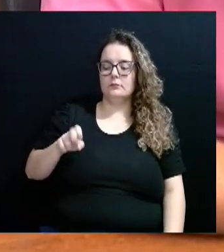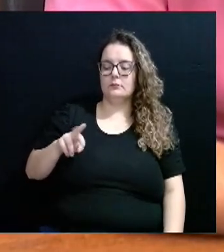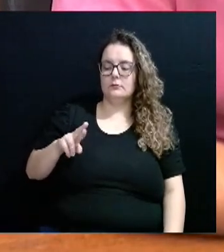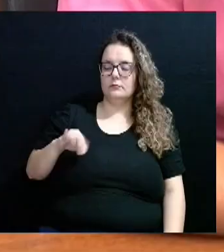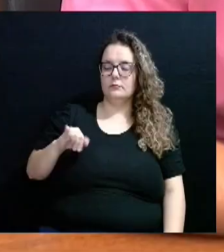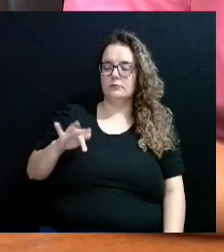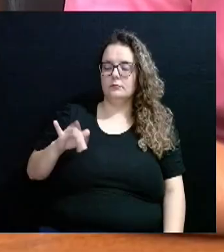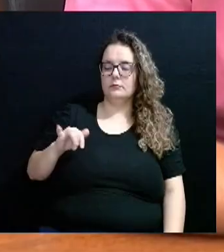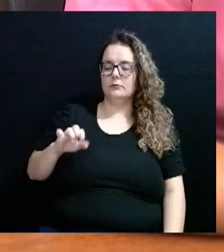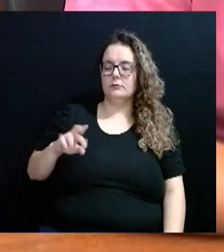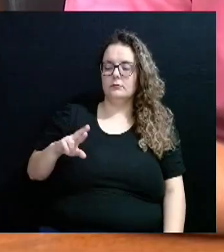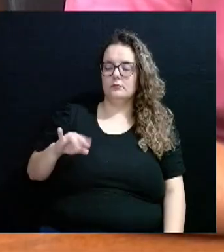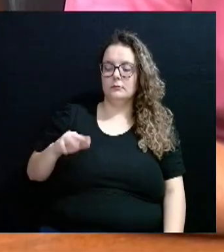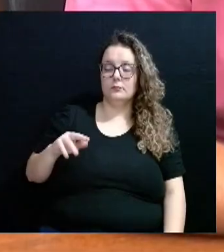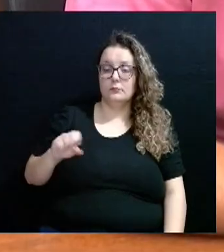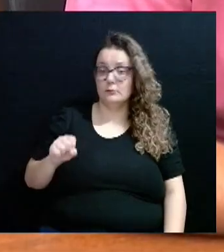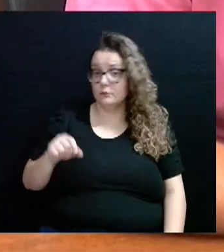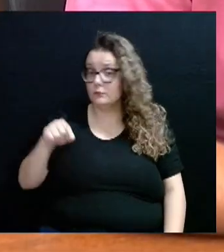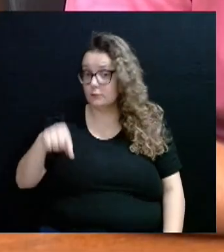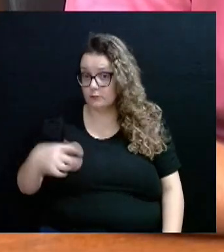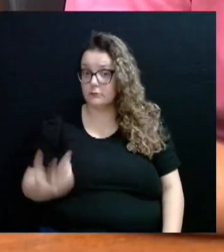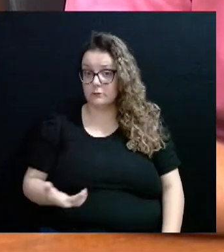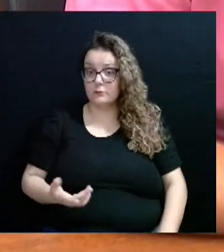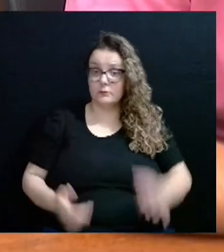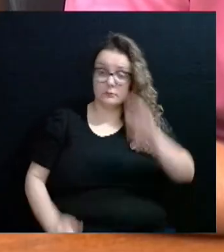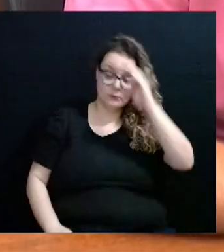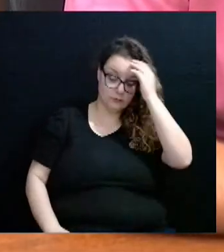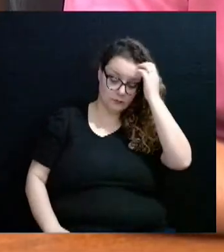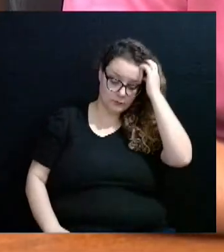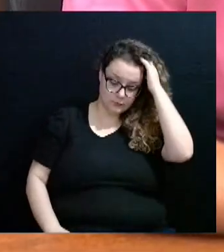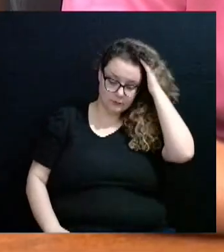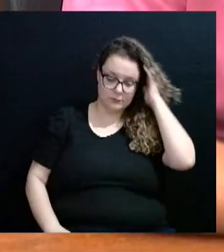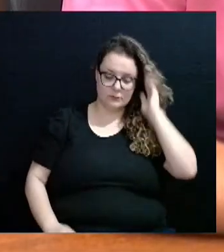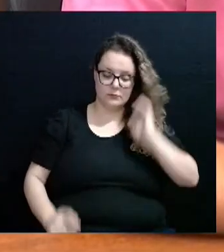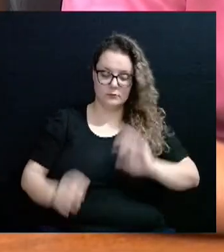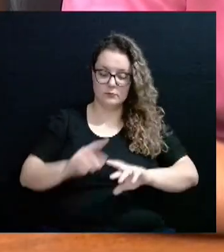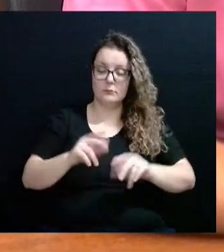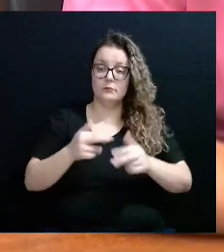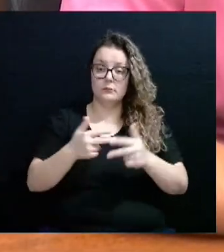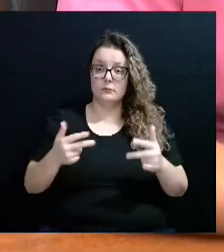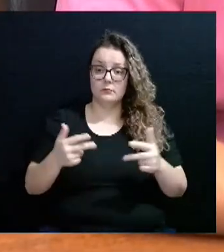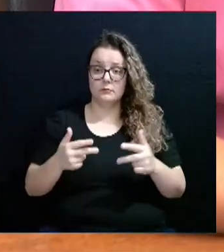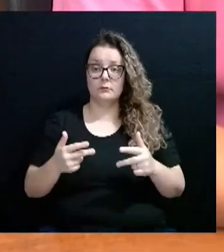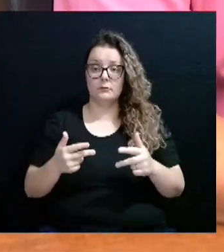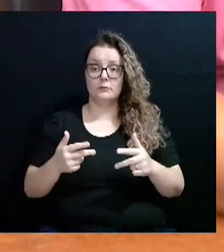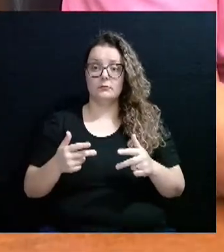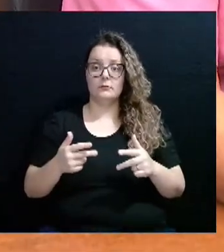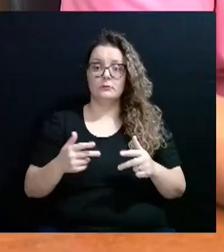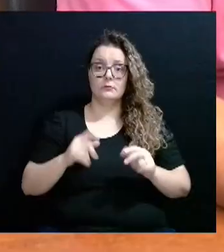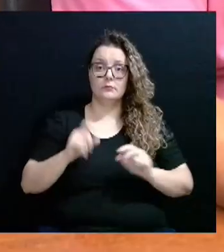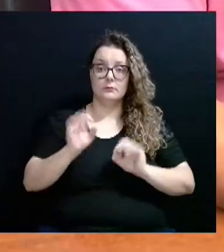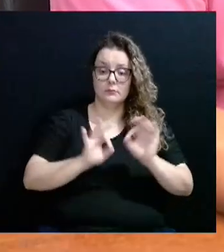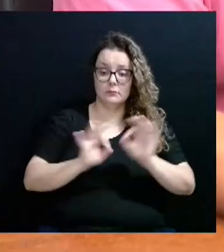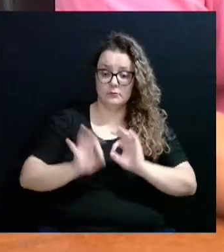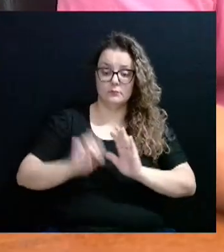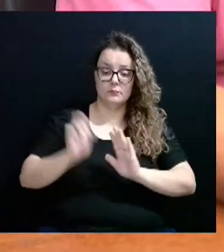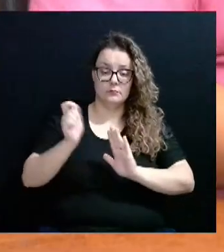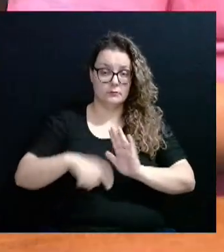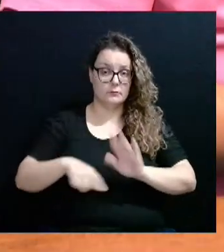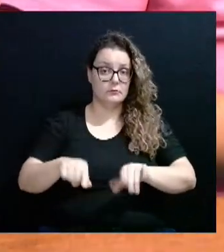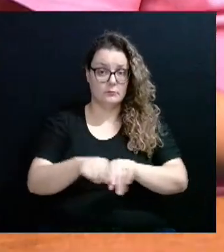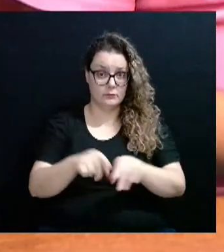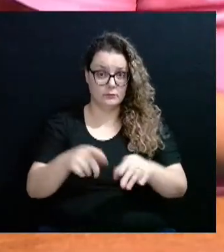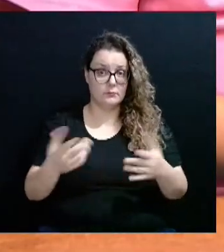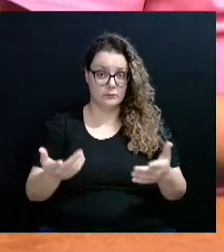já temos aí muita coisa já organizada, muita coisa já executada, inclusive. Nós temos a presença